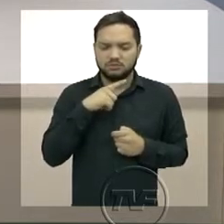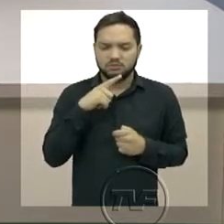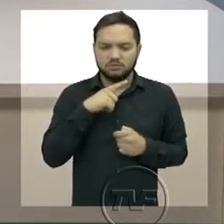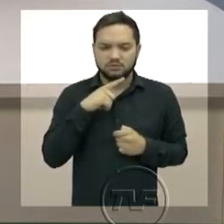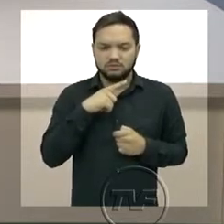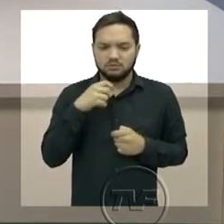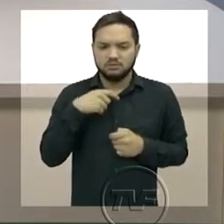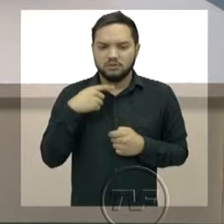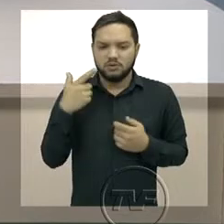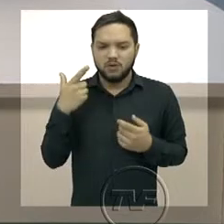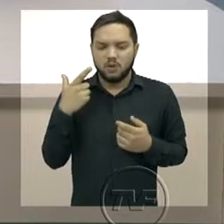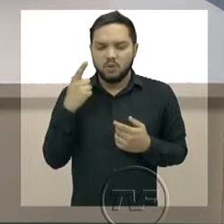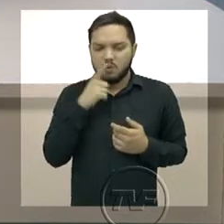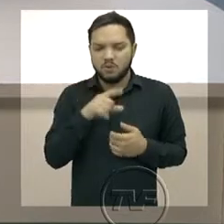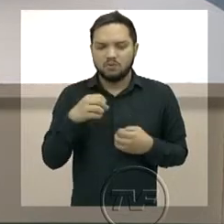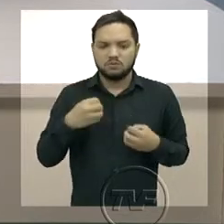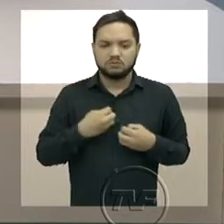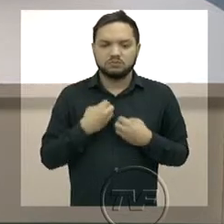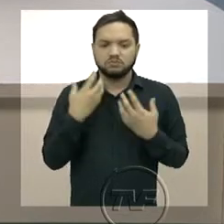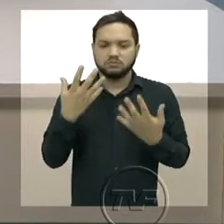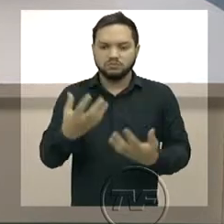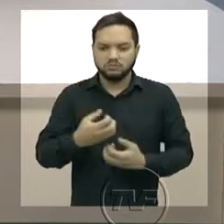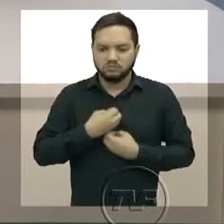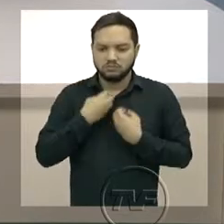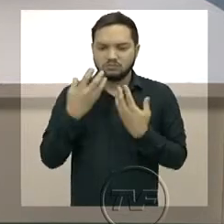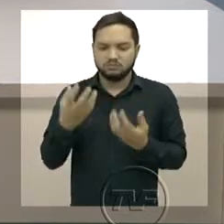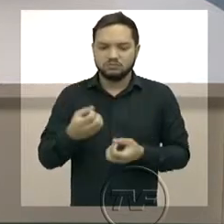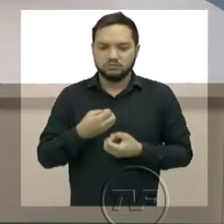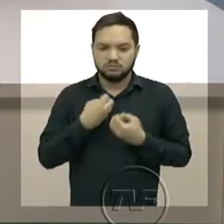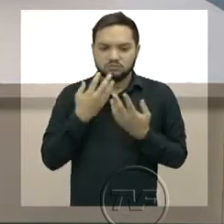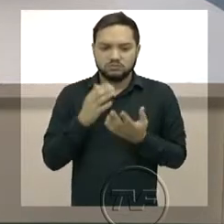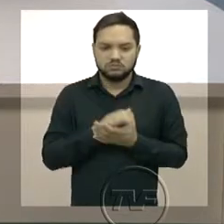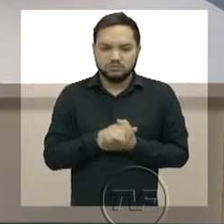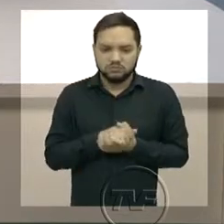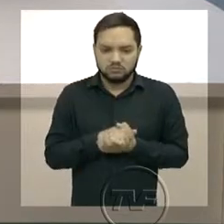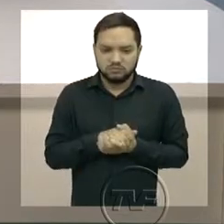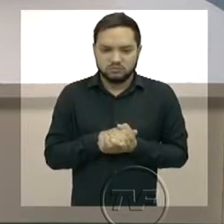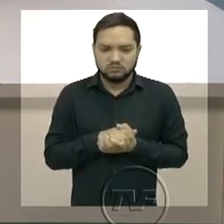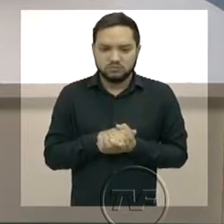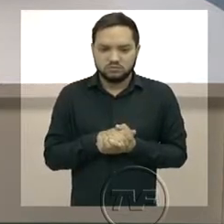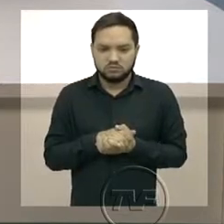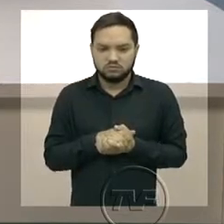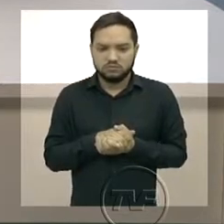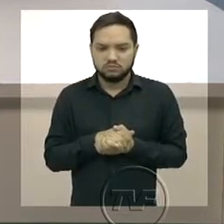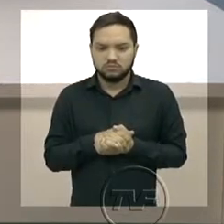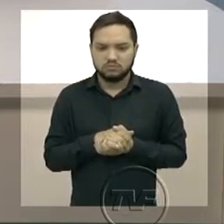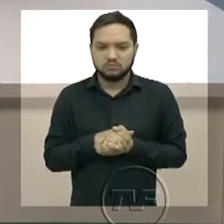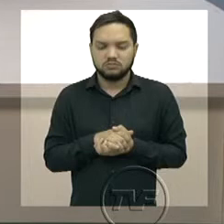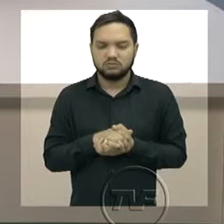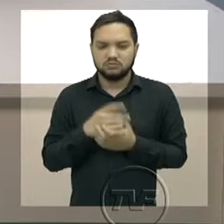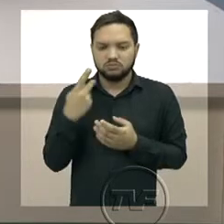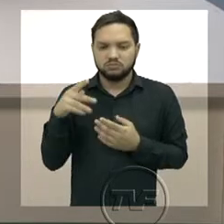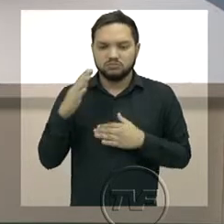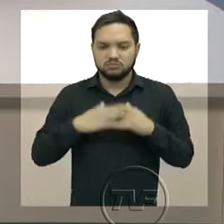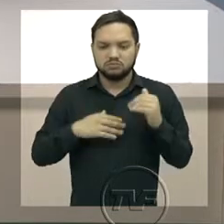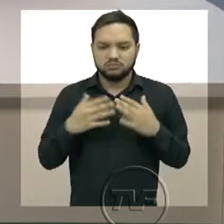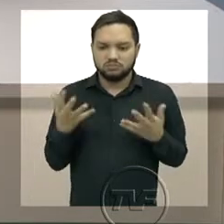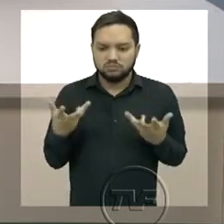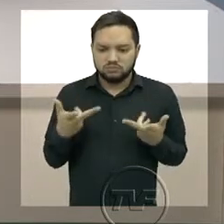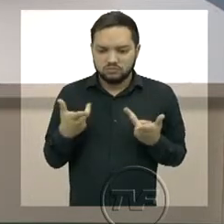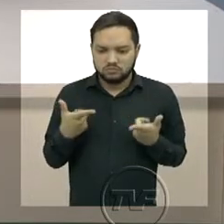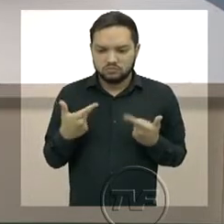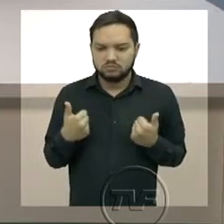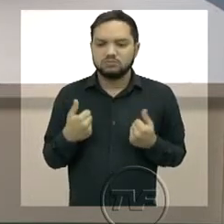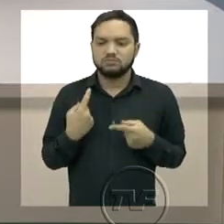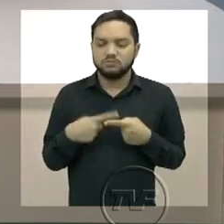né, a palavra a falada, né, a oralidade, né? E aí isso tem, inclusive,